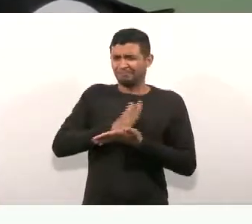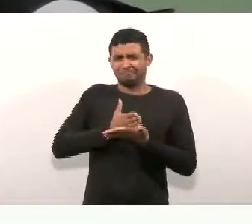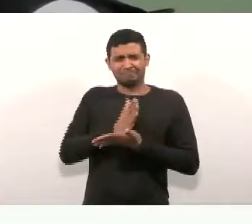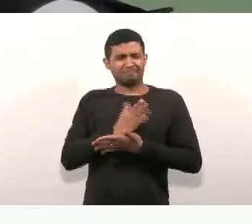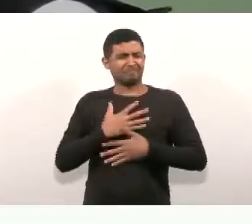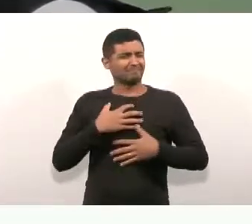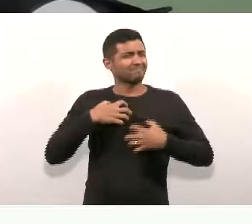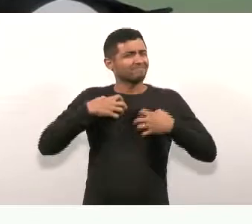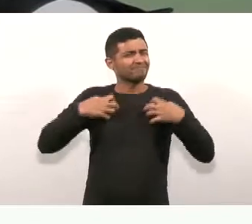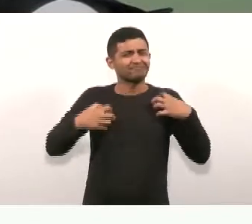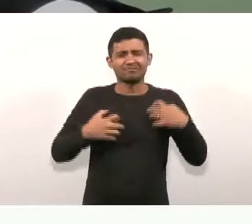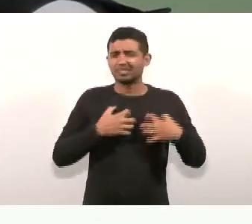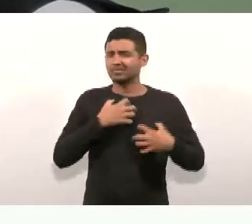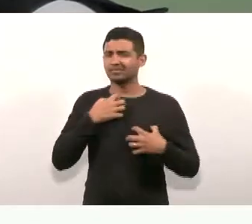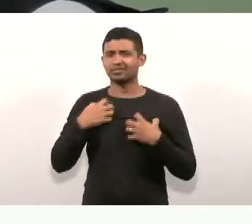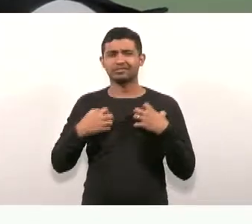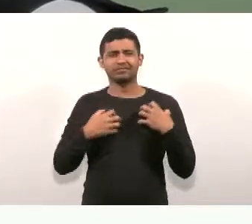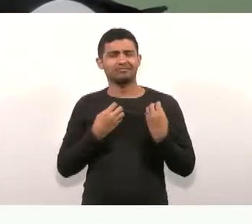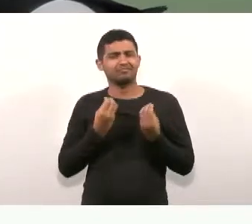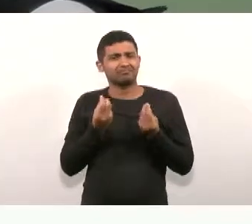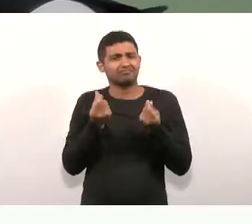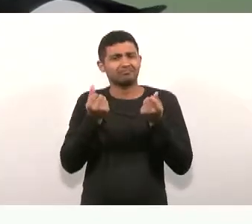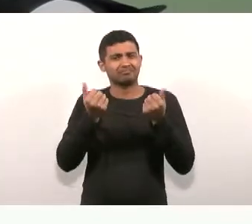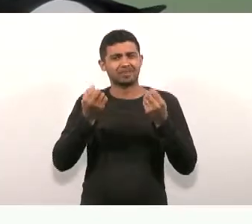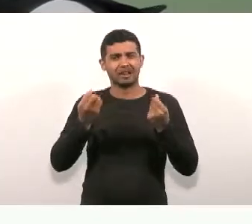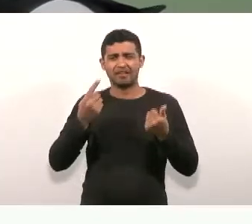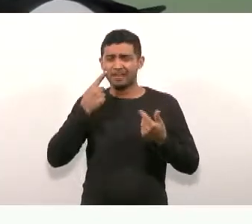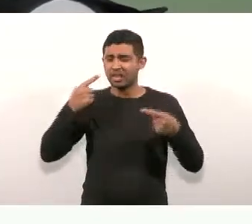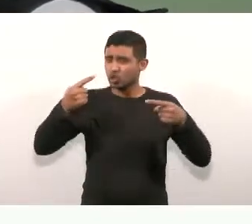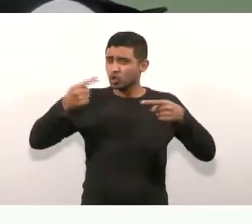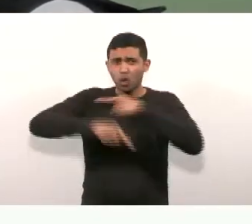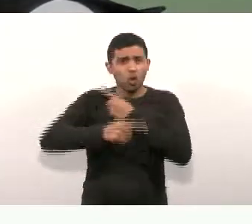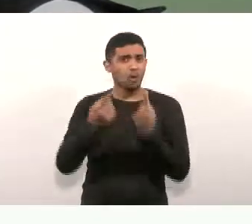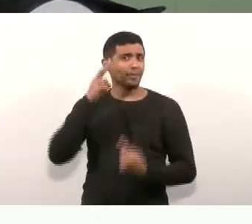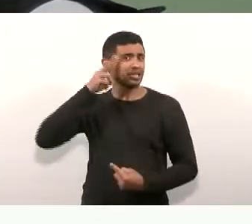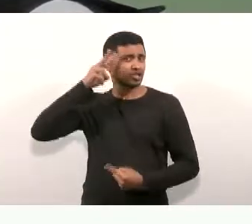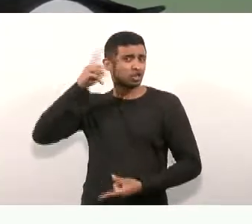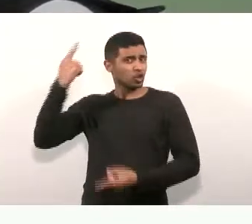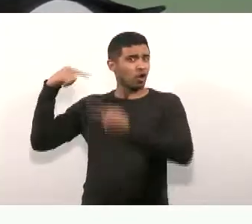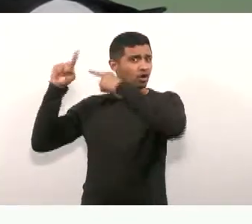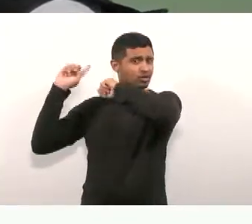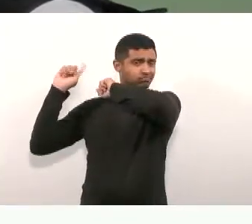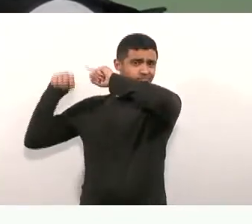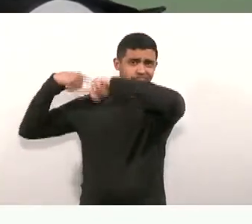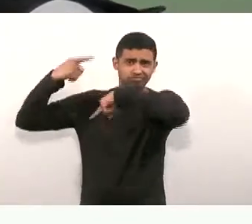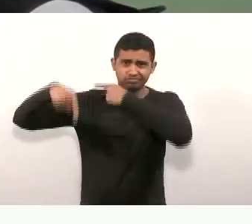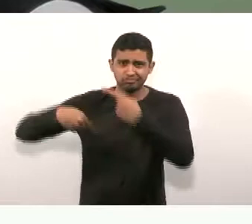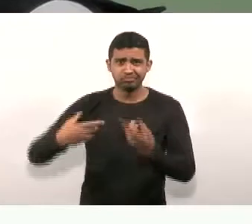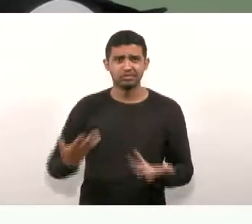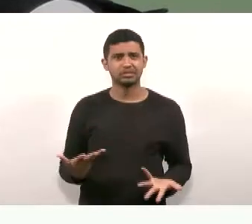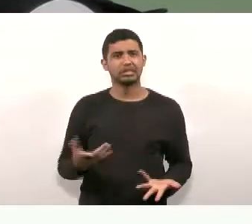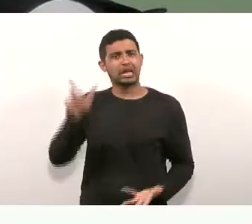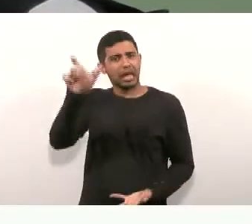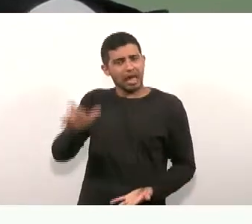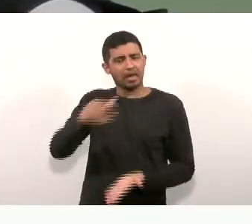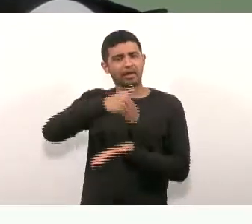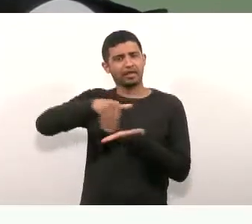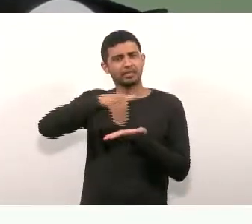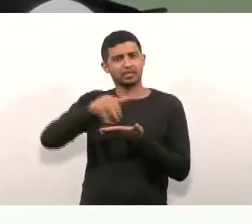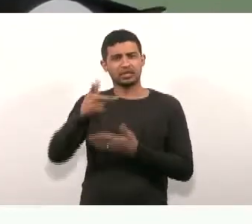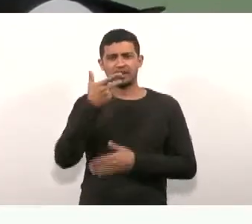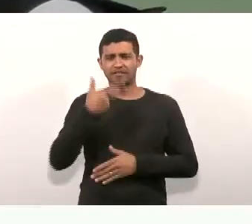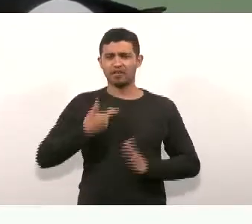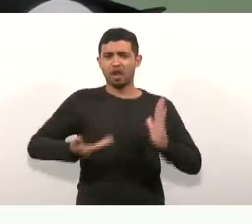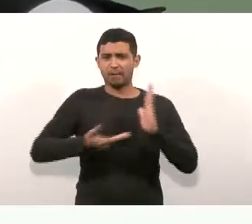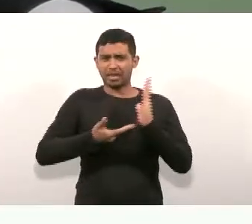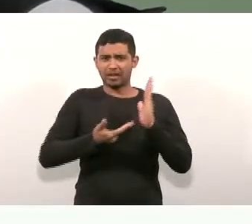porque isso vai de encontro à própria trajetória do setor, é uma história recente, né? Eu até lembrei ao secretário que a plataforma que